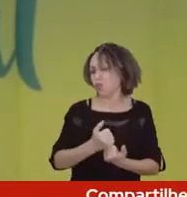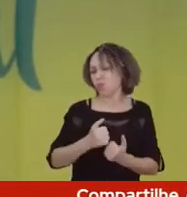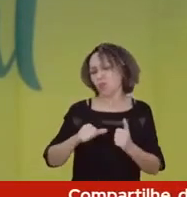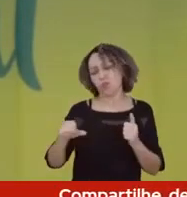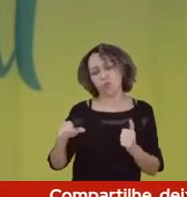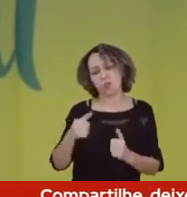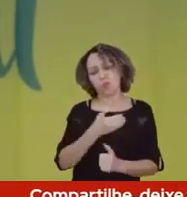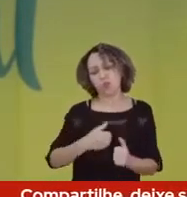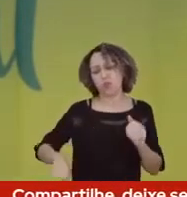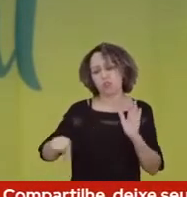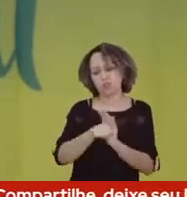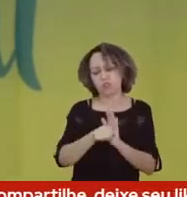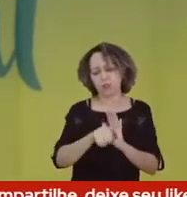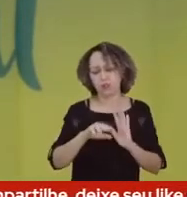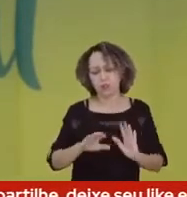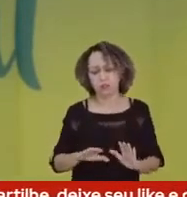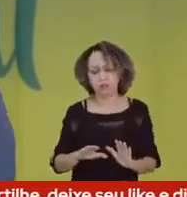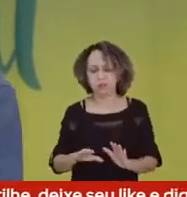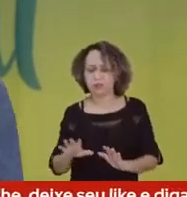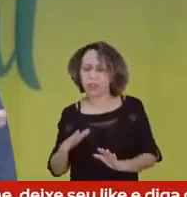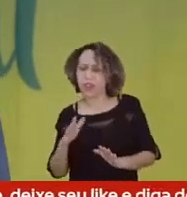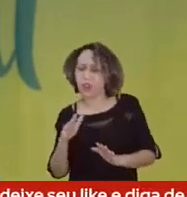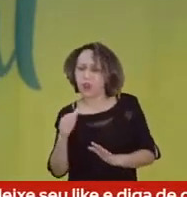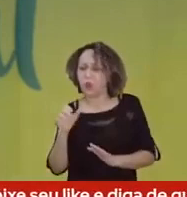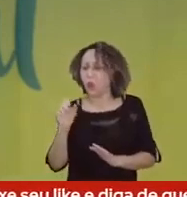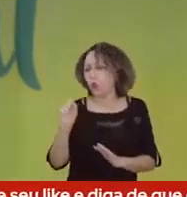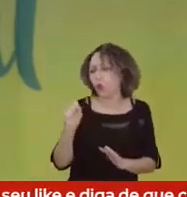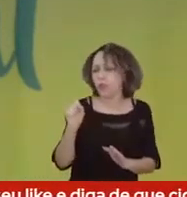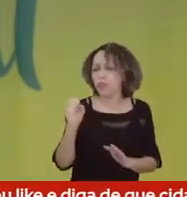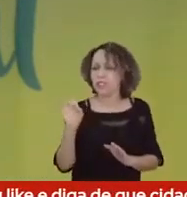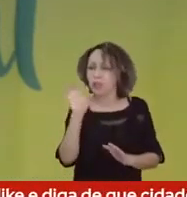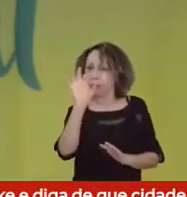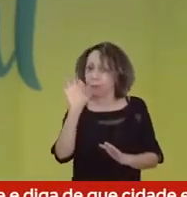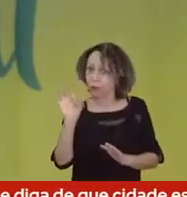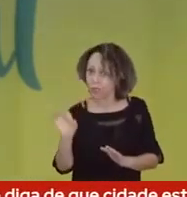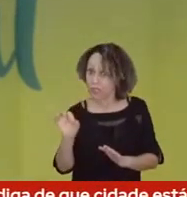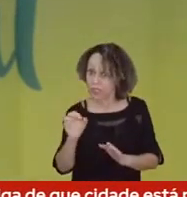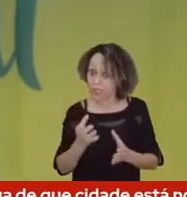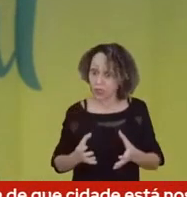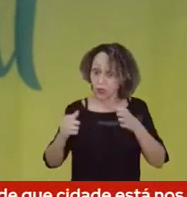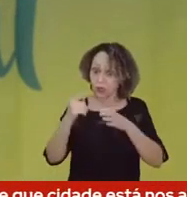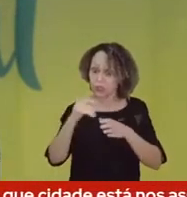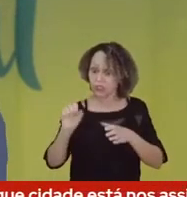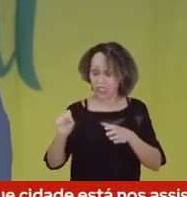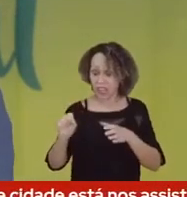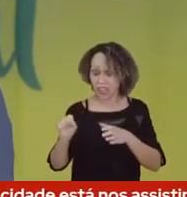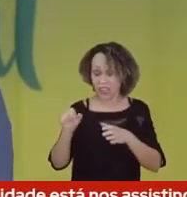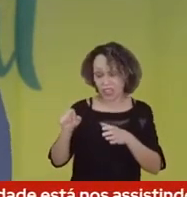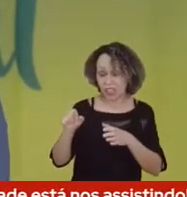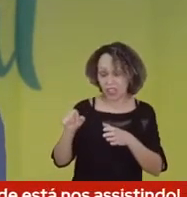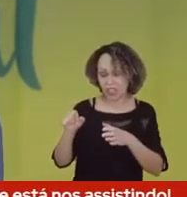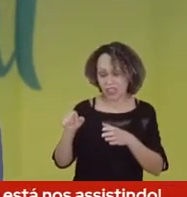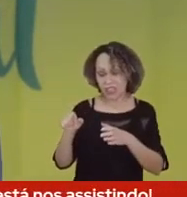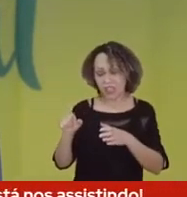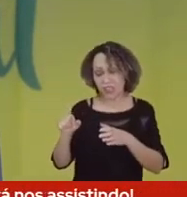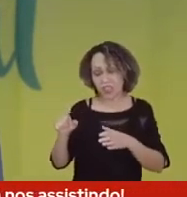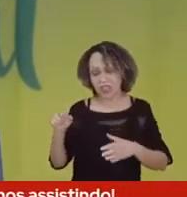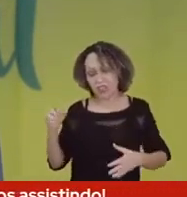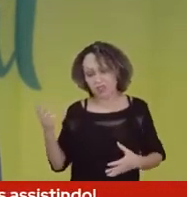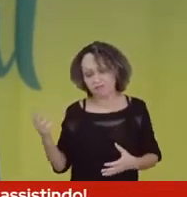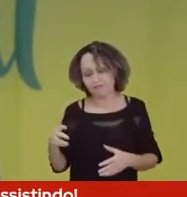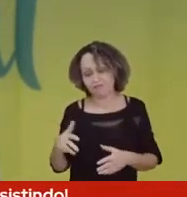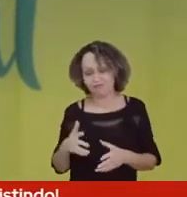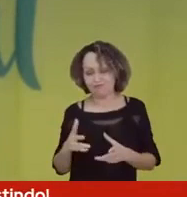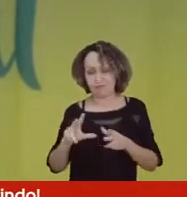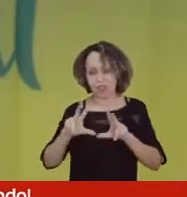ou é vendido pela milícia ou é vendido pelo tráfico. Então, além de tudo que a gente está falando aqui, no Rio você tem um outro problema. É por isso que a gente precisa